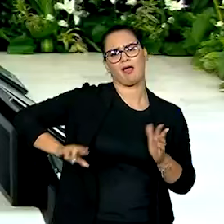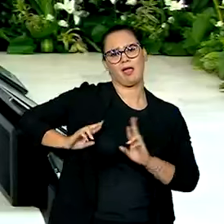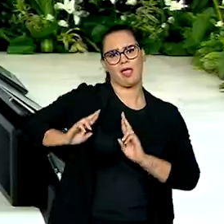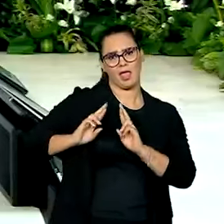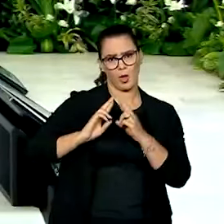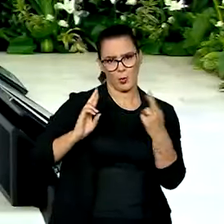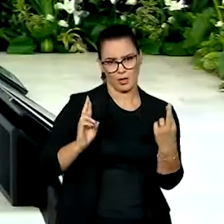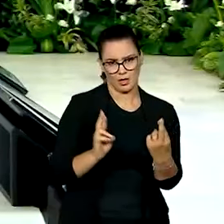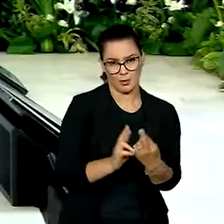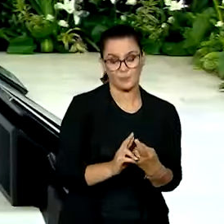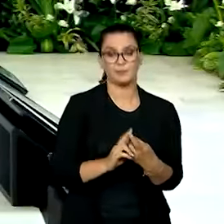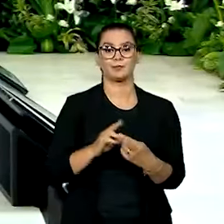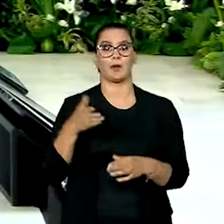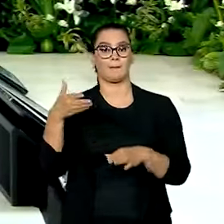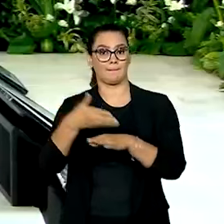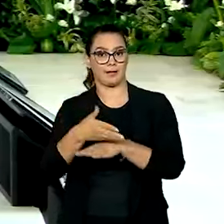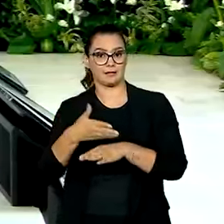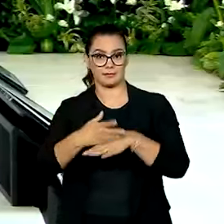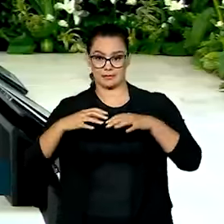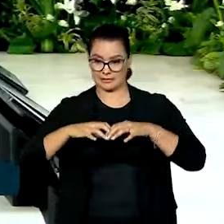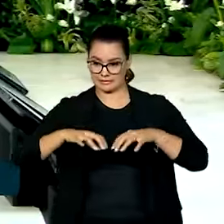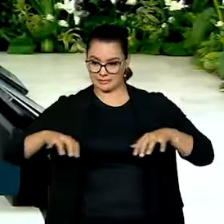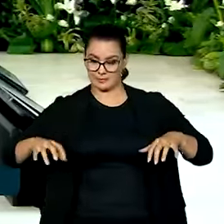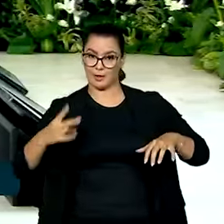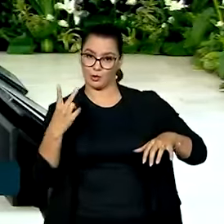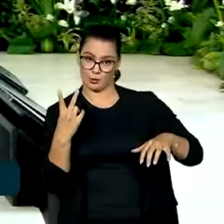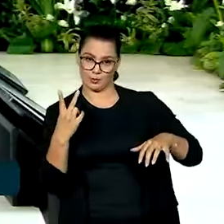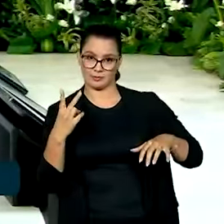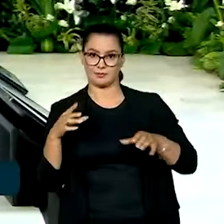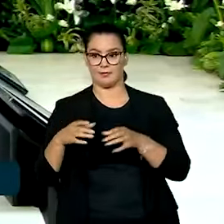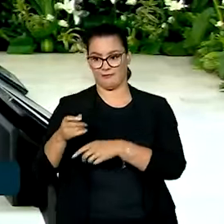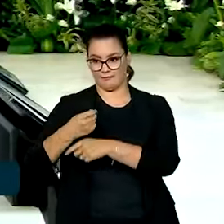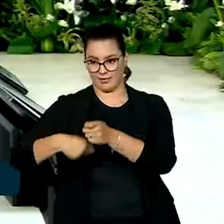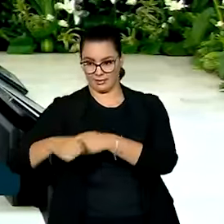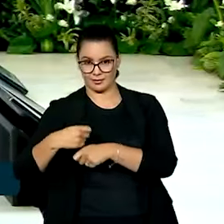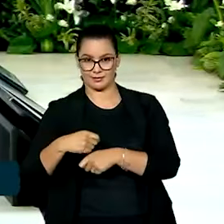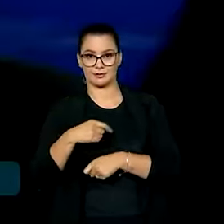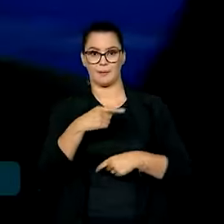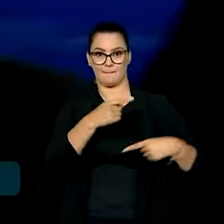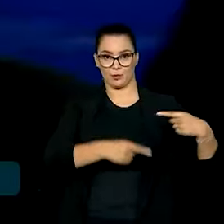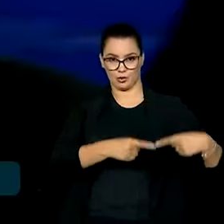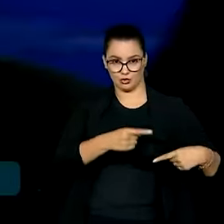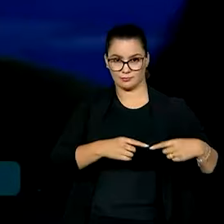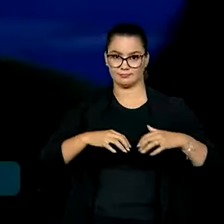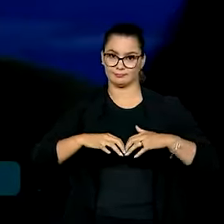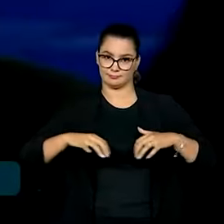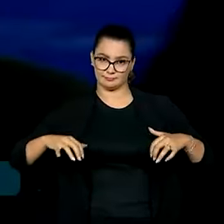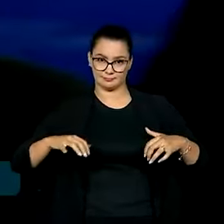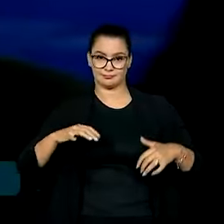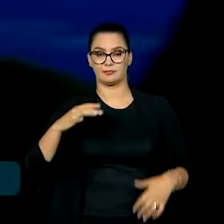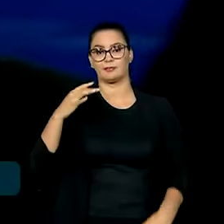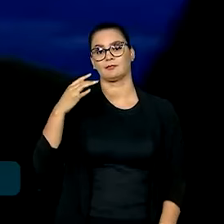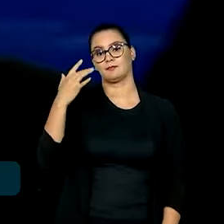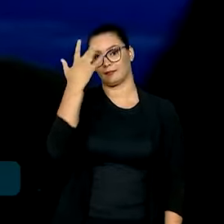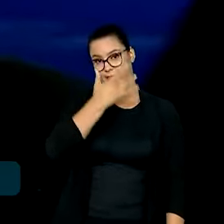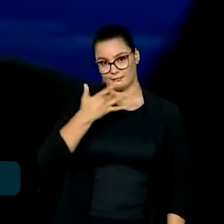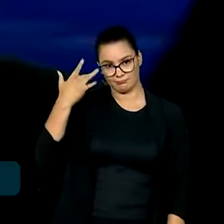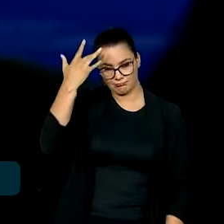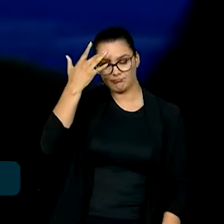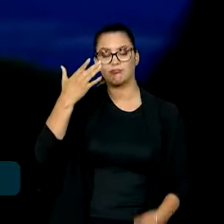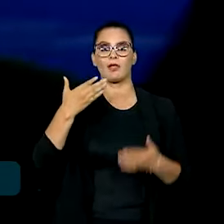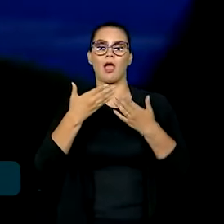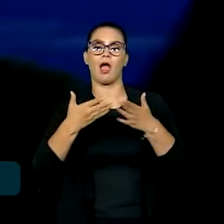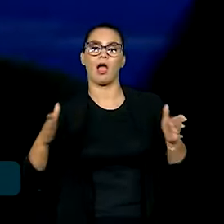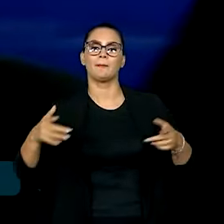preparatórias. Os participantes se dividem em duas equipes, finanças e política. O ministro da Fazenda, Fernando Haddad,